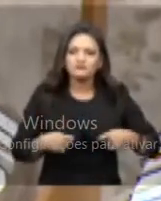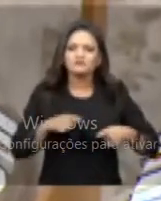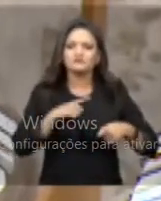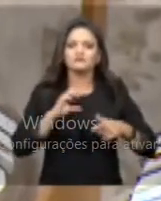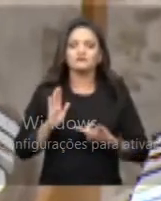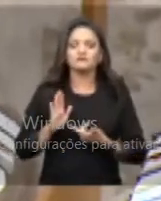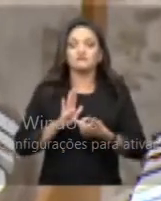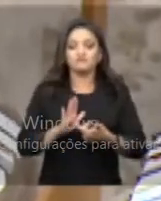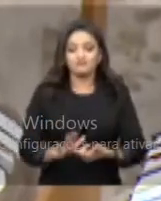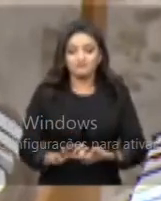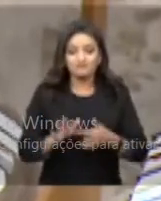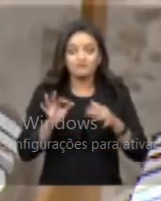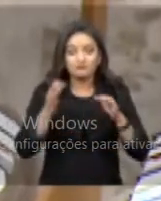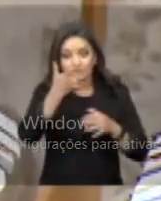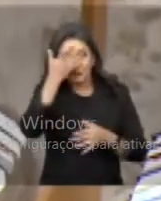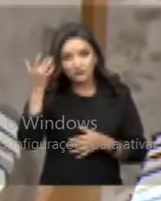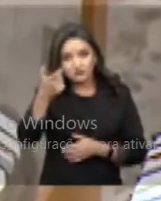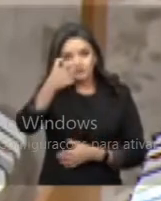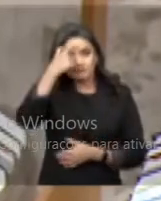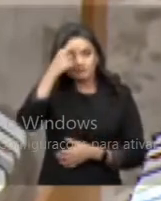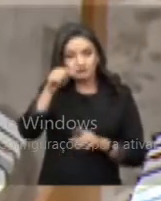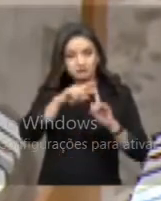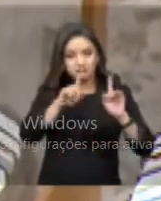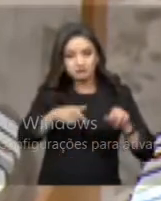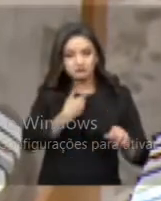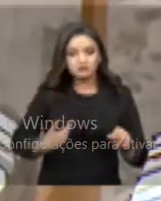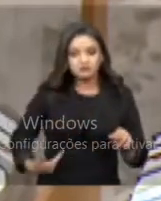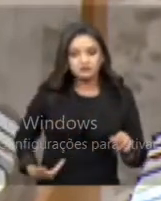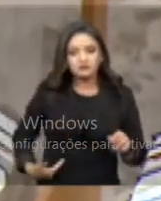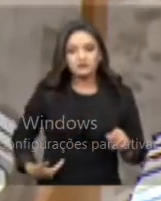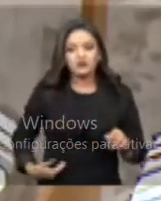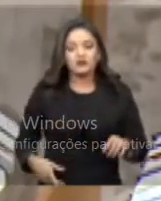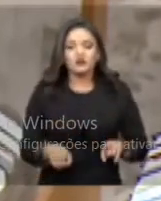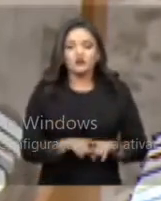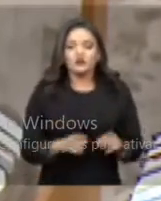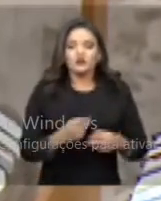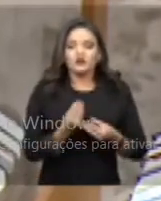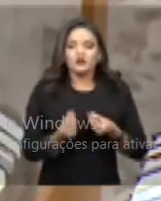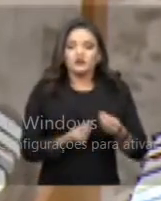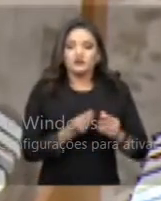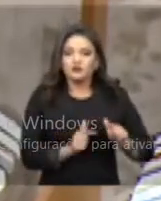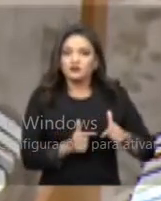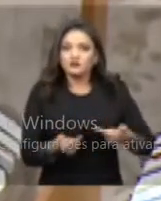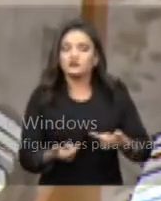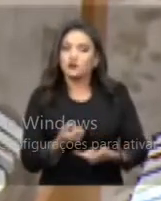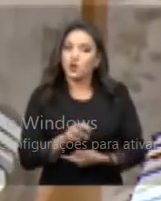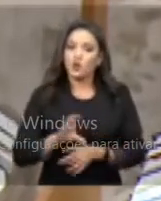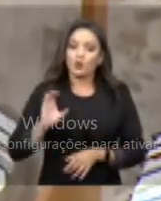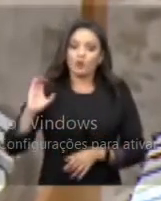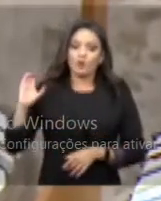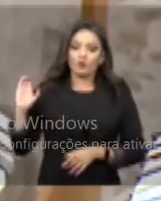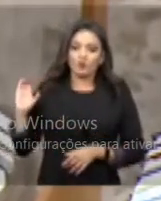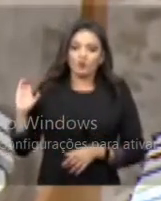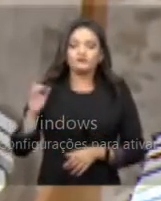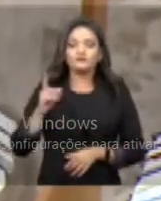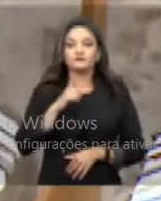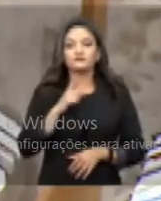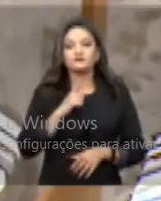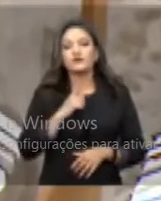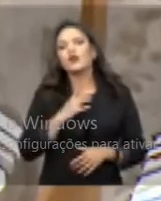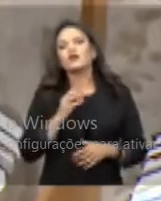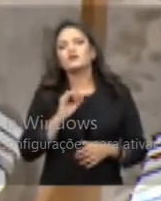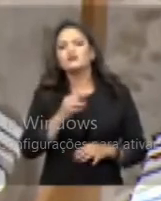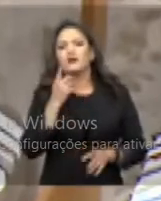suficiente consciência do agente quanto ao caráter ímprobo de sua ação ou omissão, a revelar um mínimo de